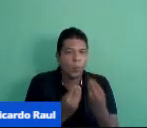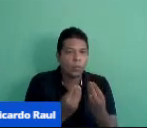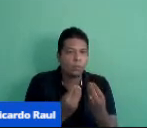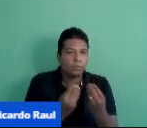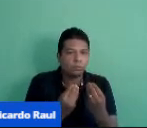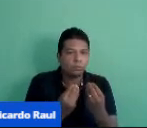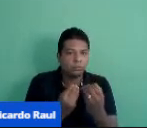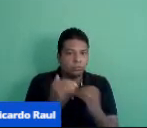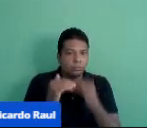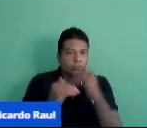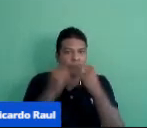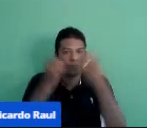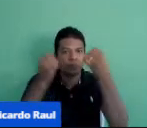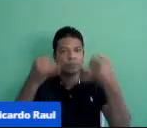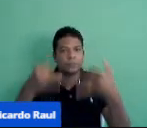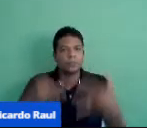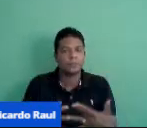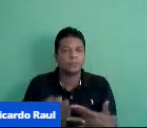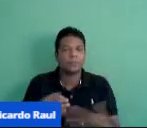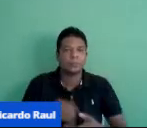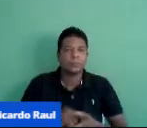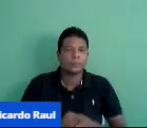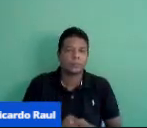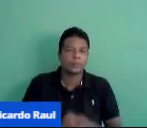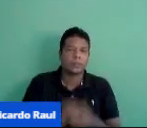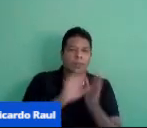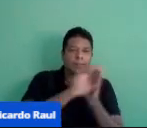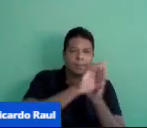alguns conceitos que as próprias